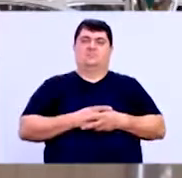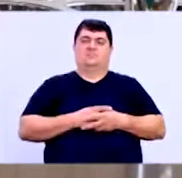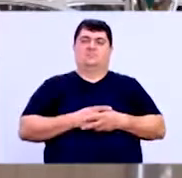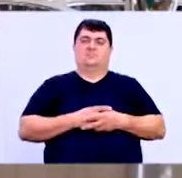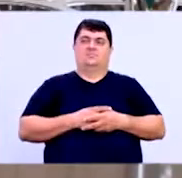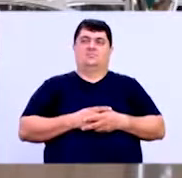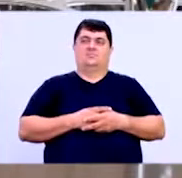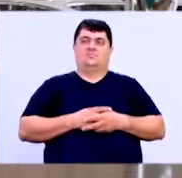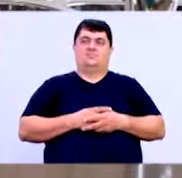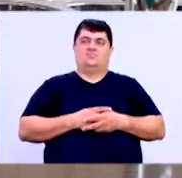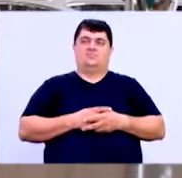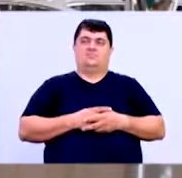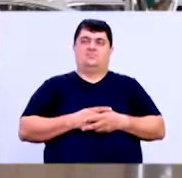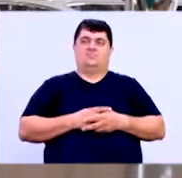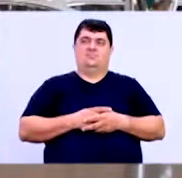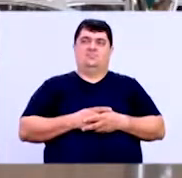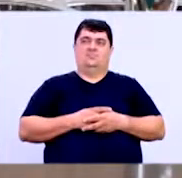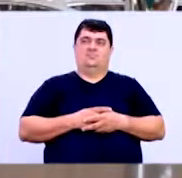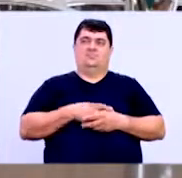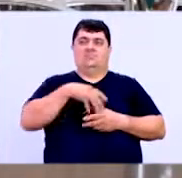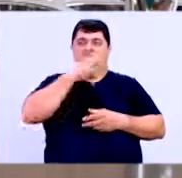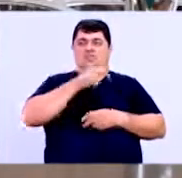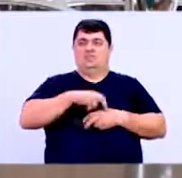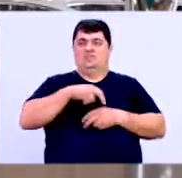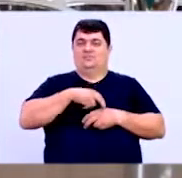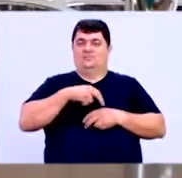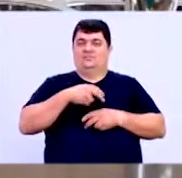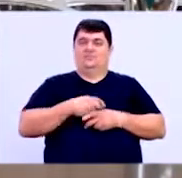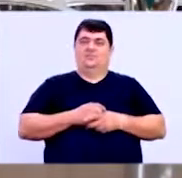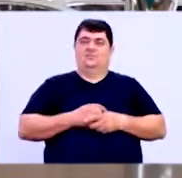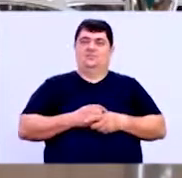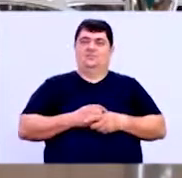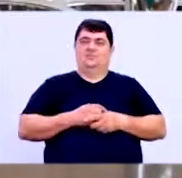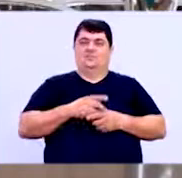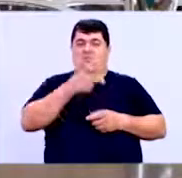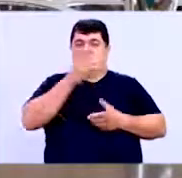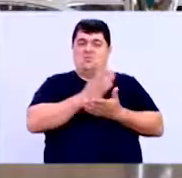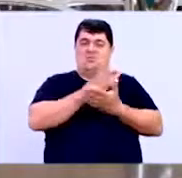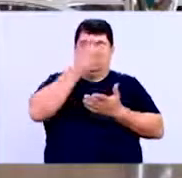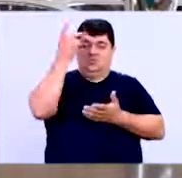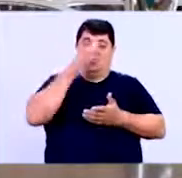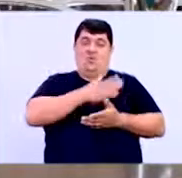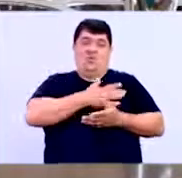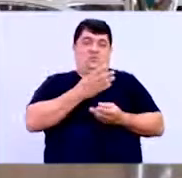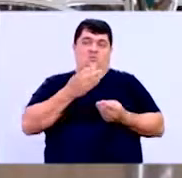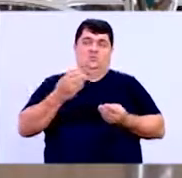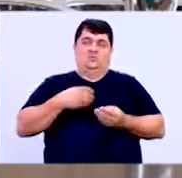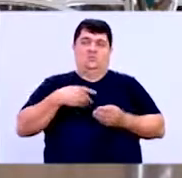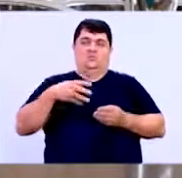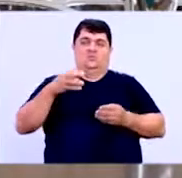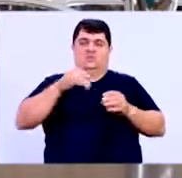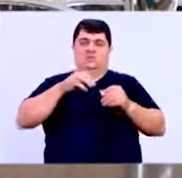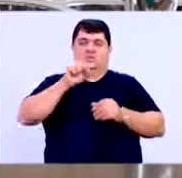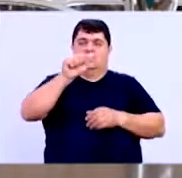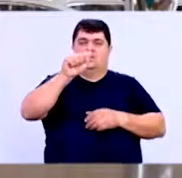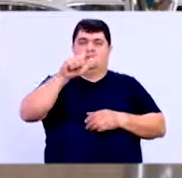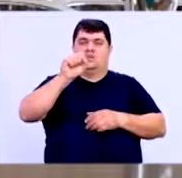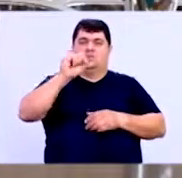bacana. Aí, né, assim, tem gente que gosta muito, ou tem gente que gosta pouco. E a salsinha, pra